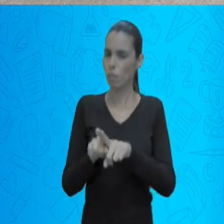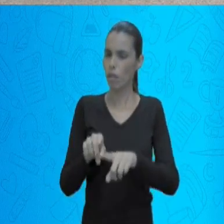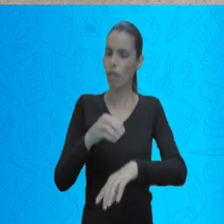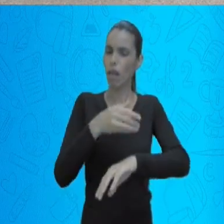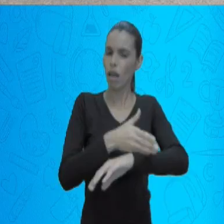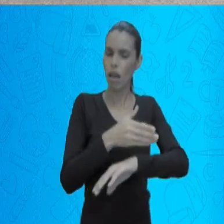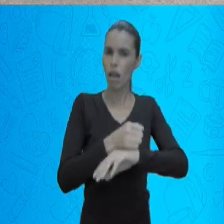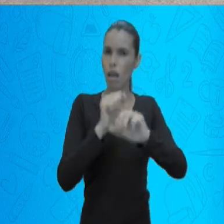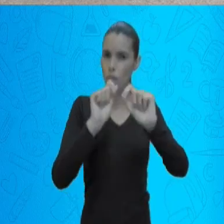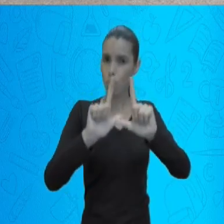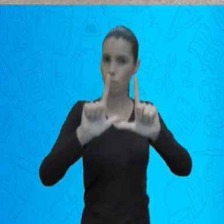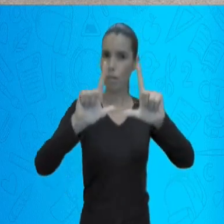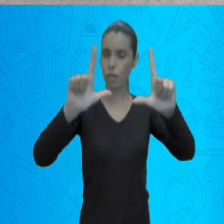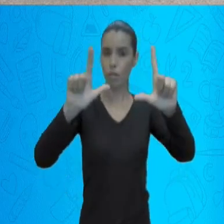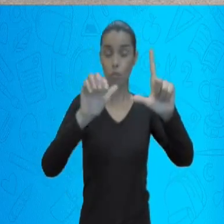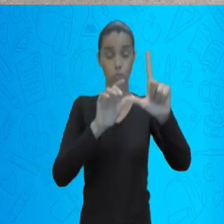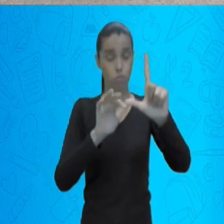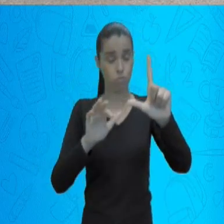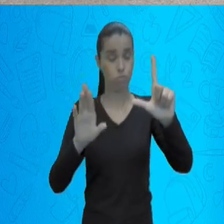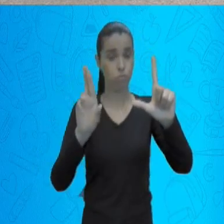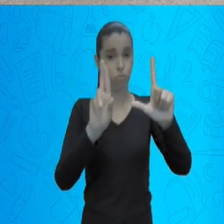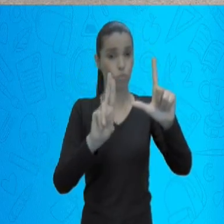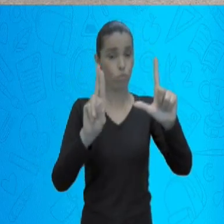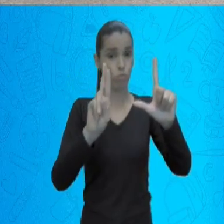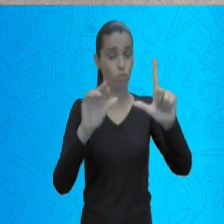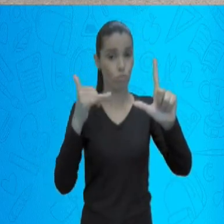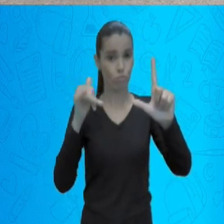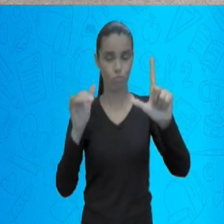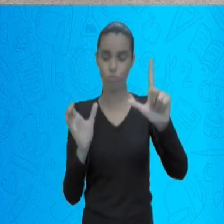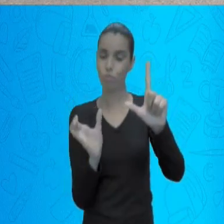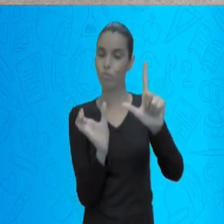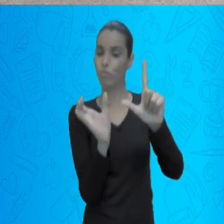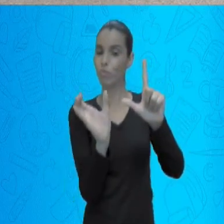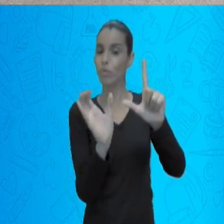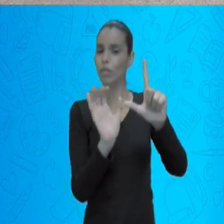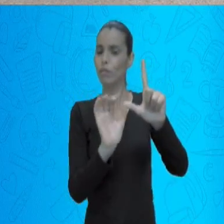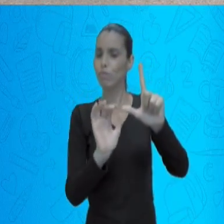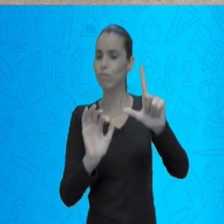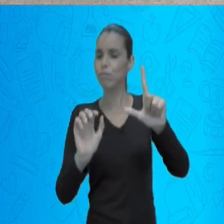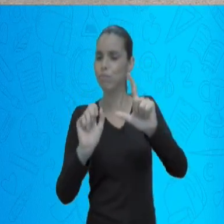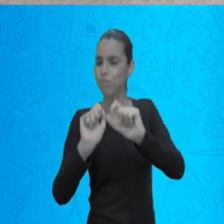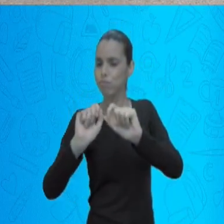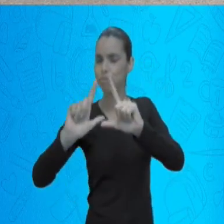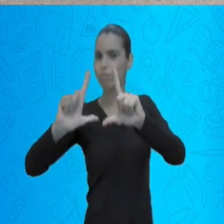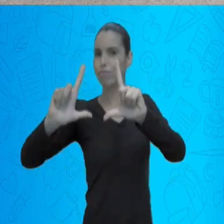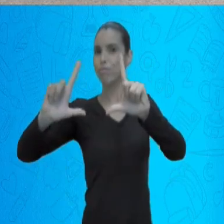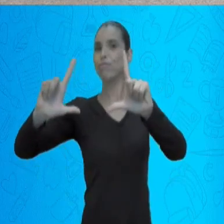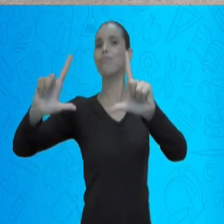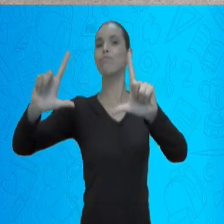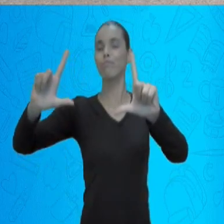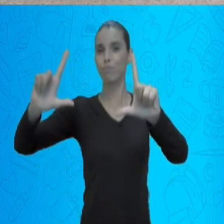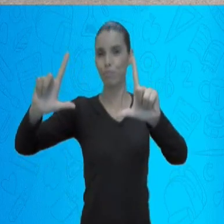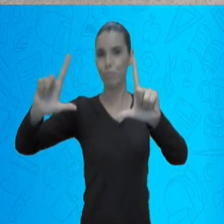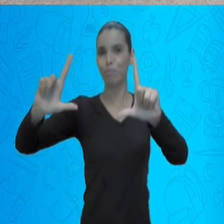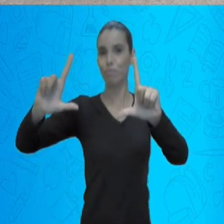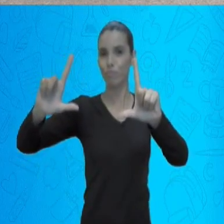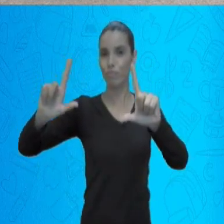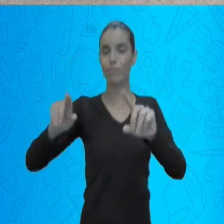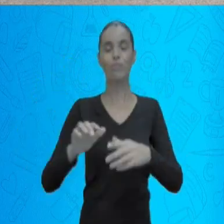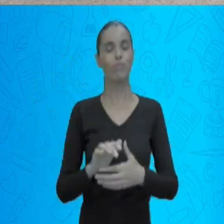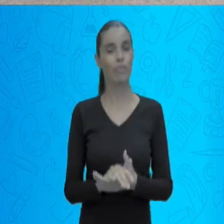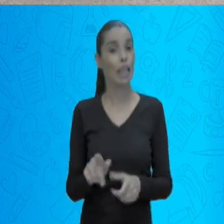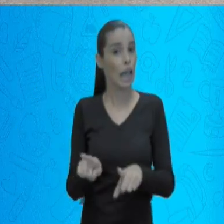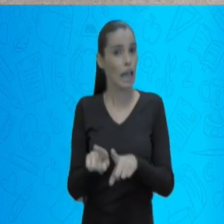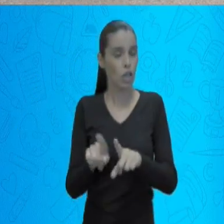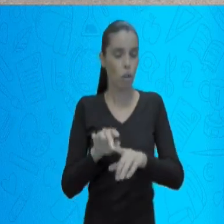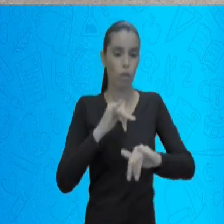plataforma SMED-GV, basta apontar a câmera do seu celular na imagem que aparece no canto da tela. Se